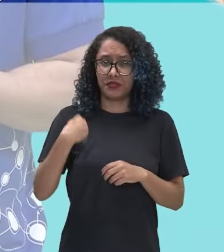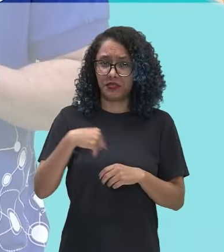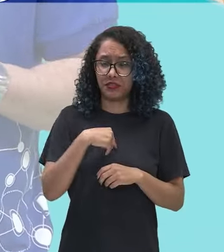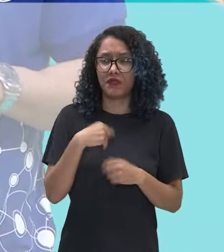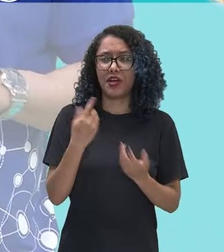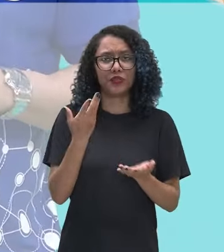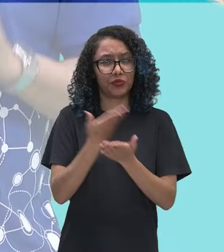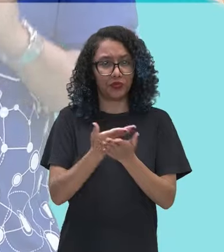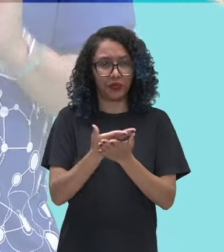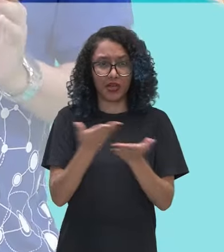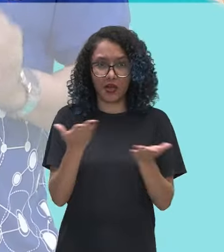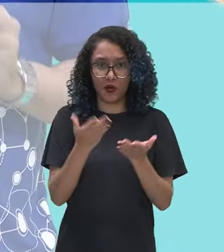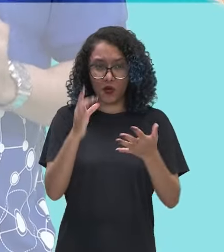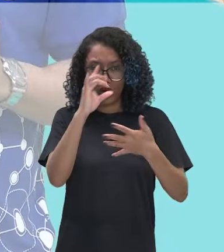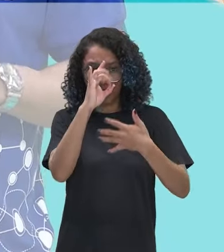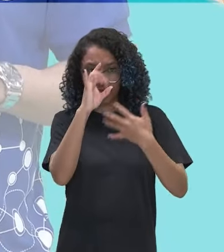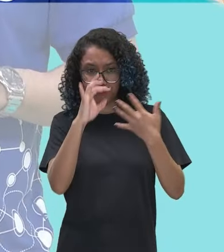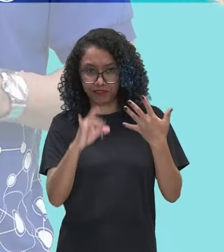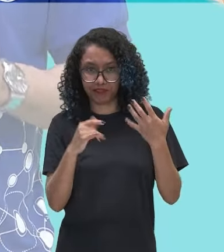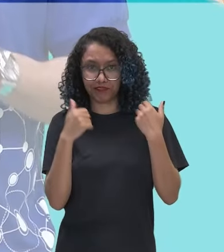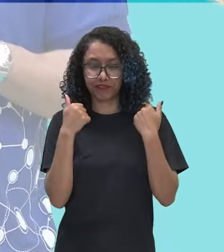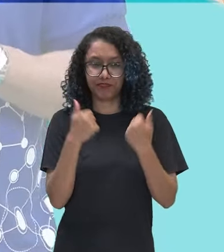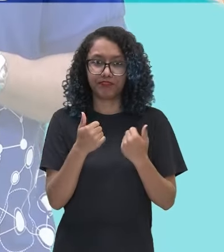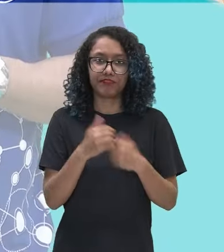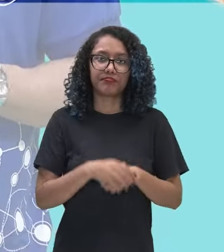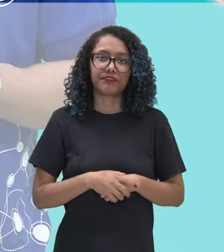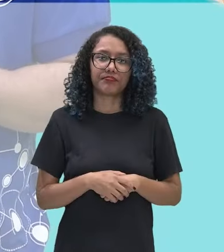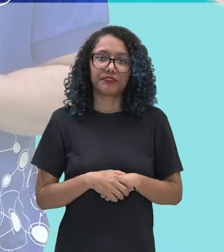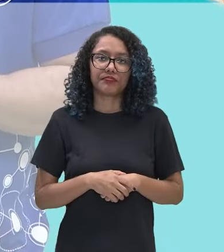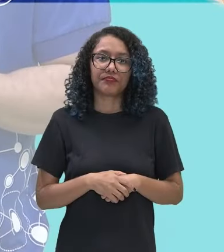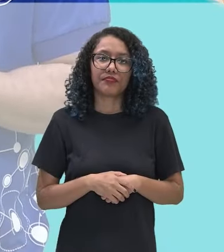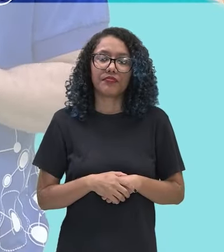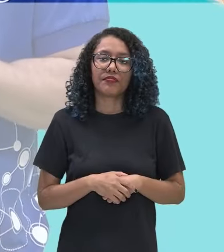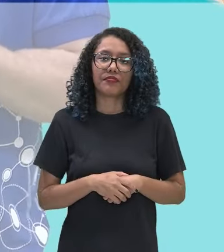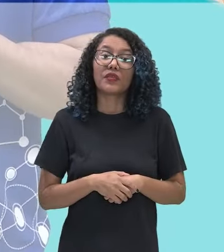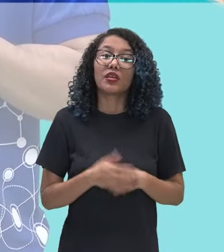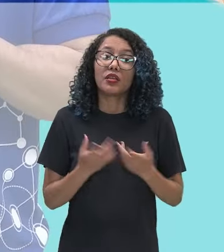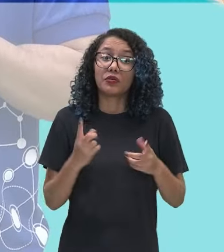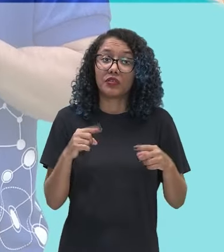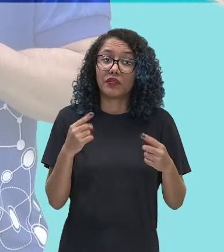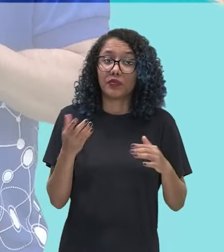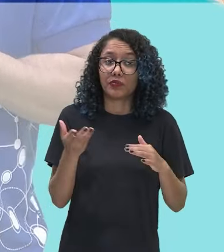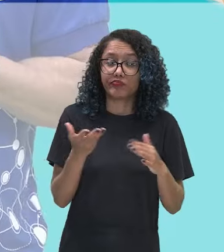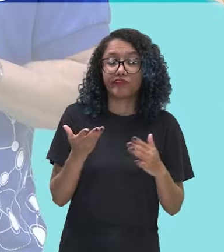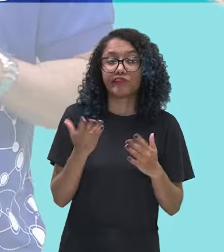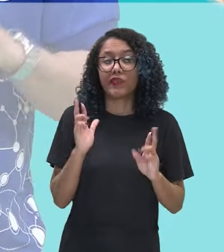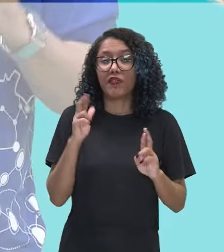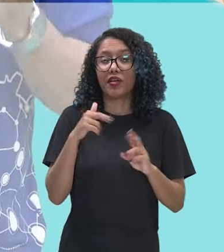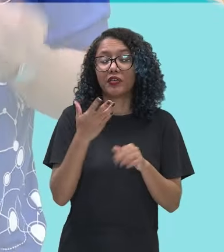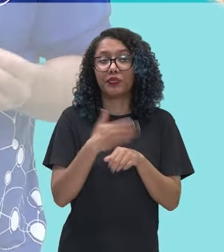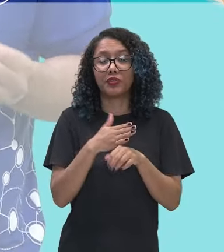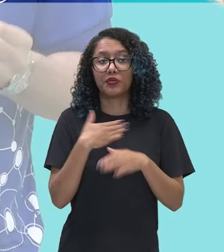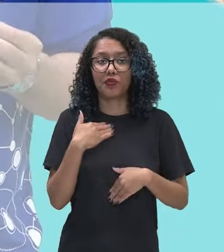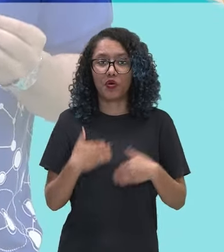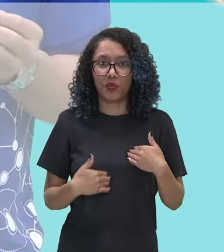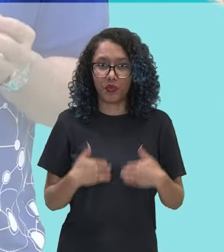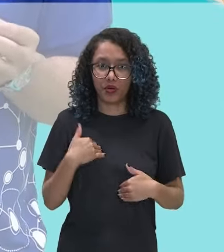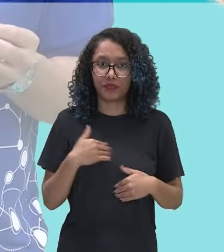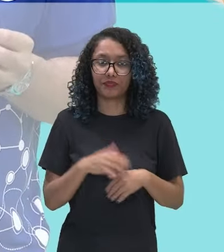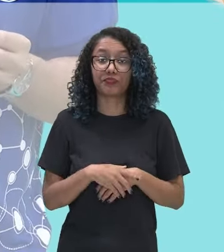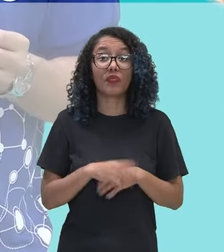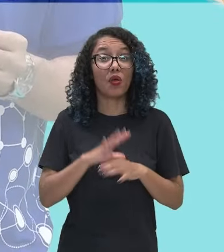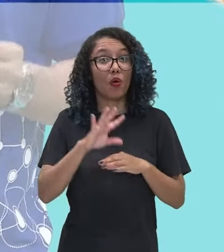um deles. Então, os desafios da contemporaneidade com relação às práticas corporais, né? Reiterando que